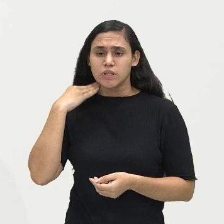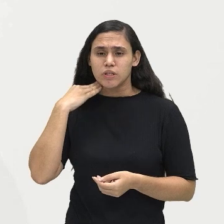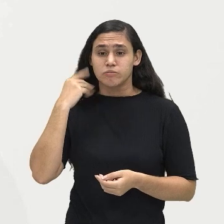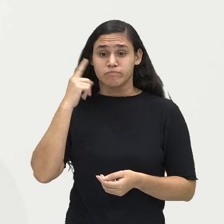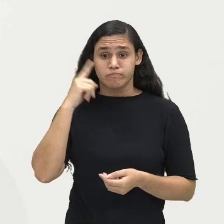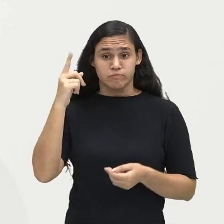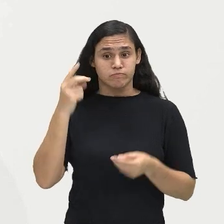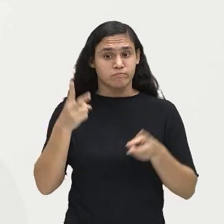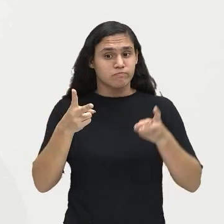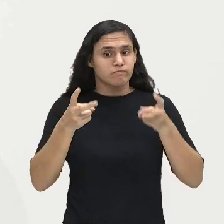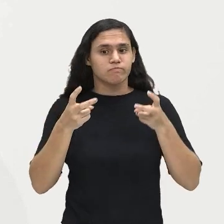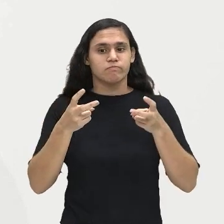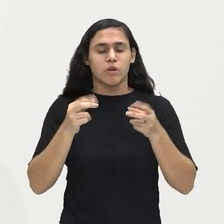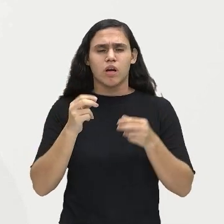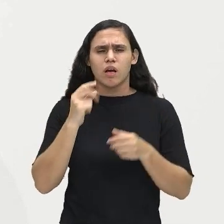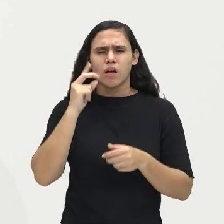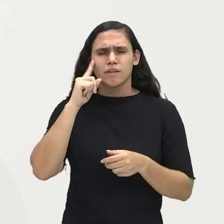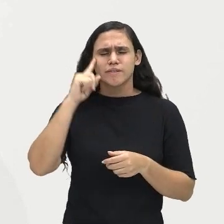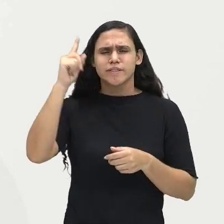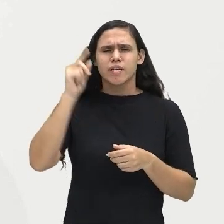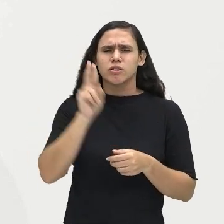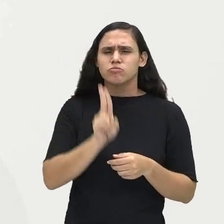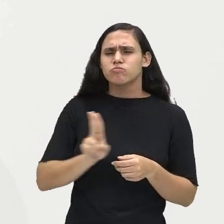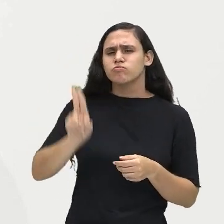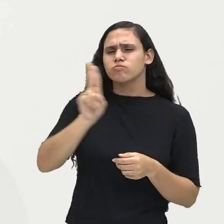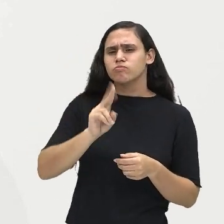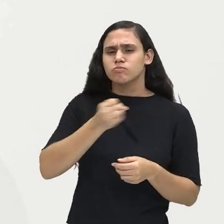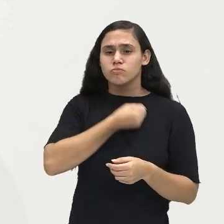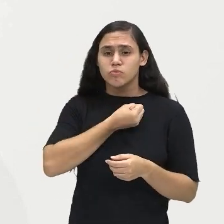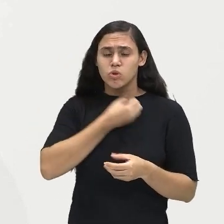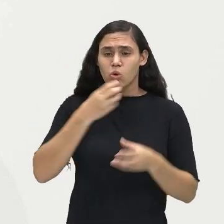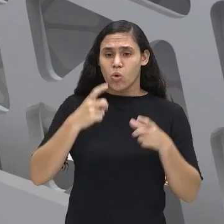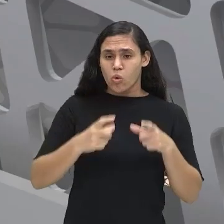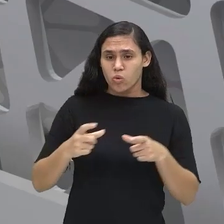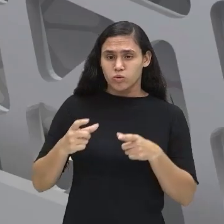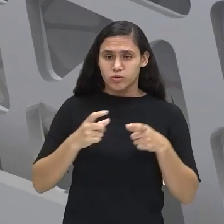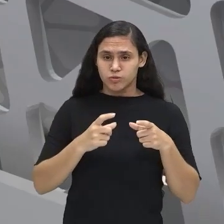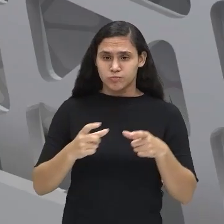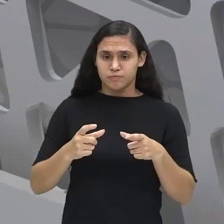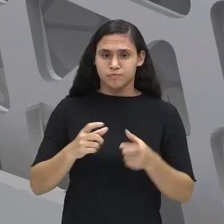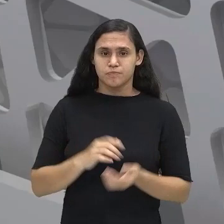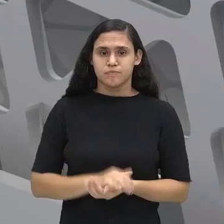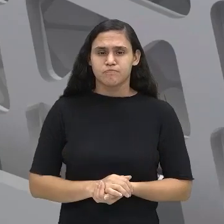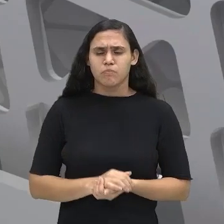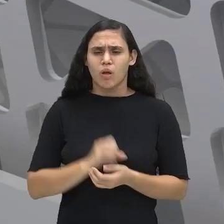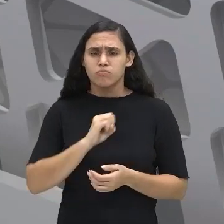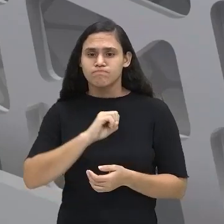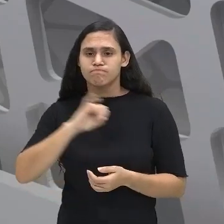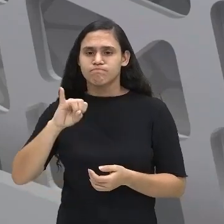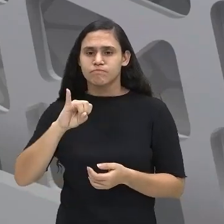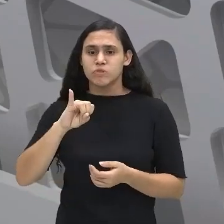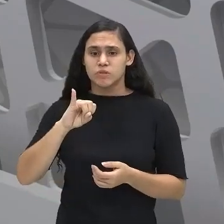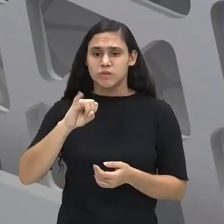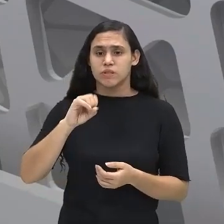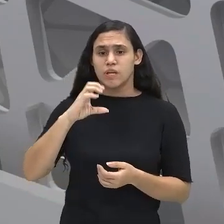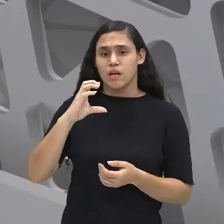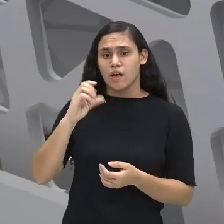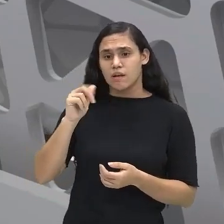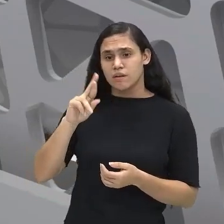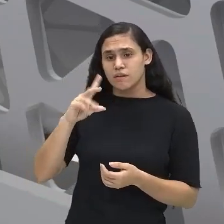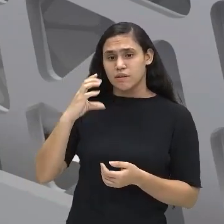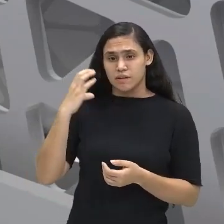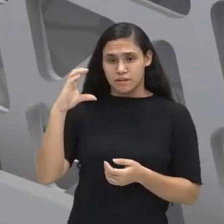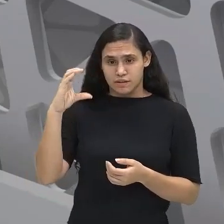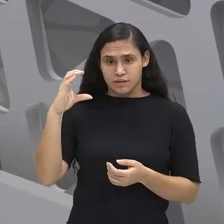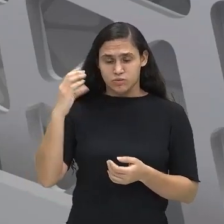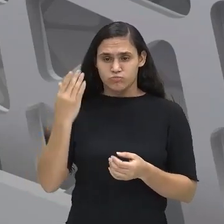seguinte, pessoal. Onde é que a gente utiliza aí os números inteiros? Presta atenção aqui para o professor. Se é crédito, está entrando dinheiro